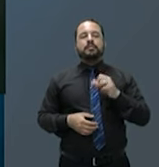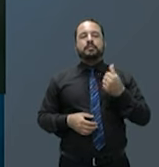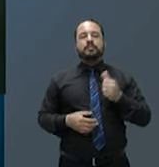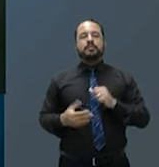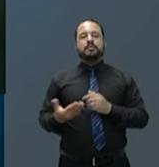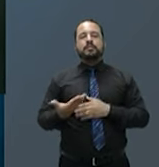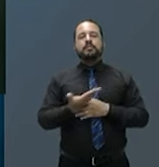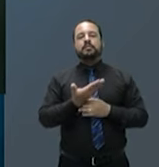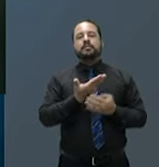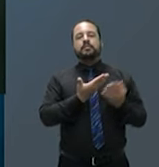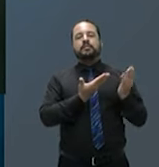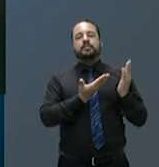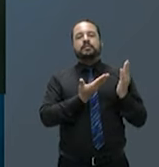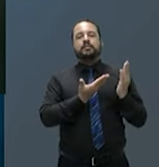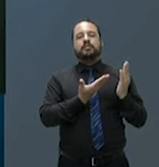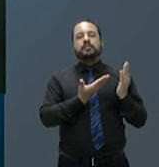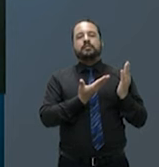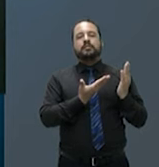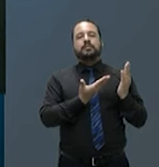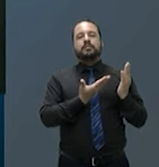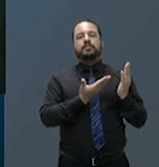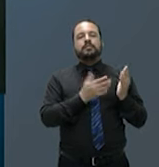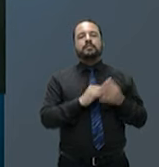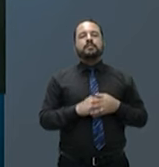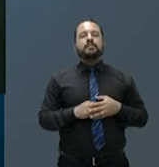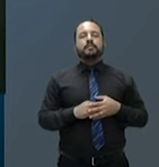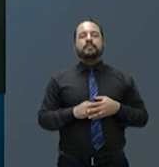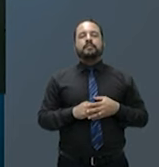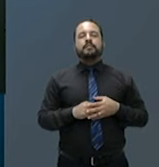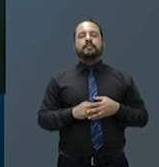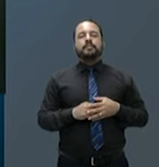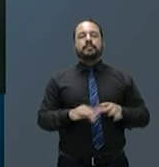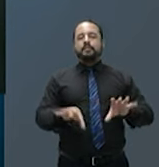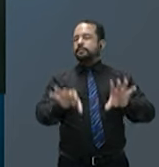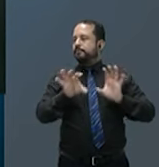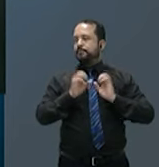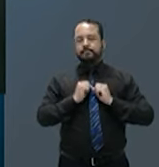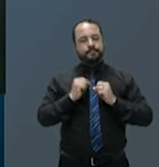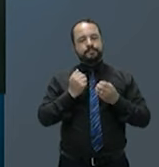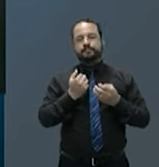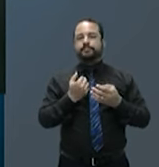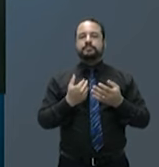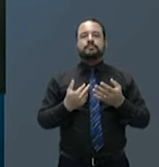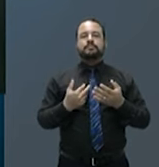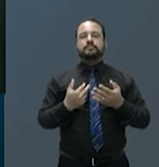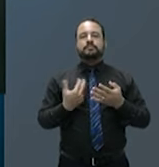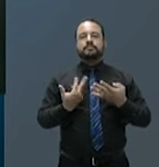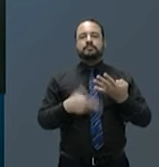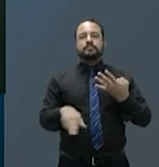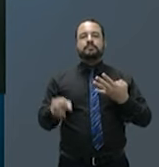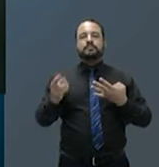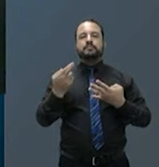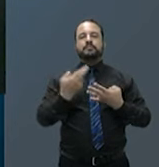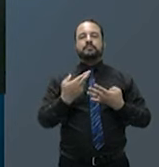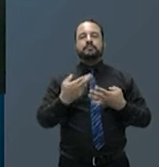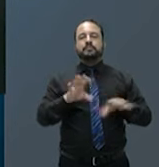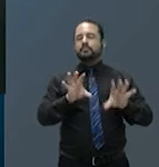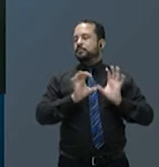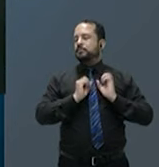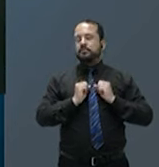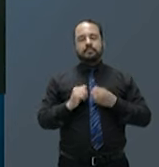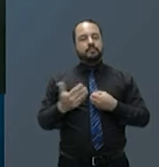2.043.887, também procedente de Santa Catarina, está se negando provimento ao recurso nos termos da